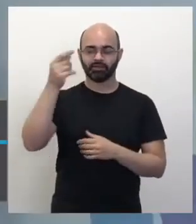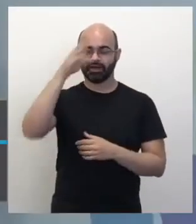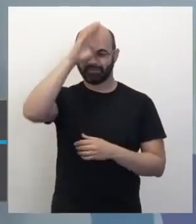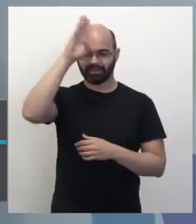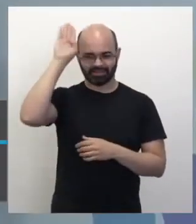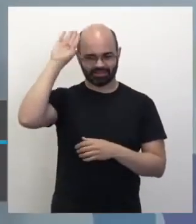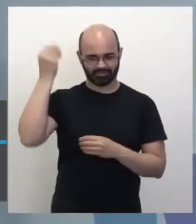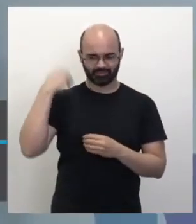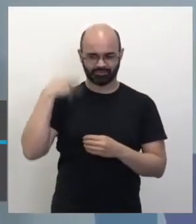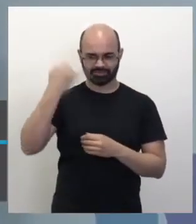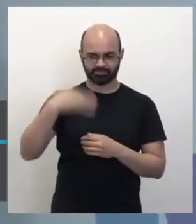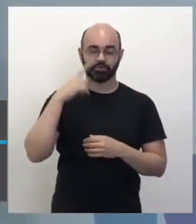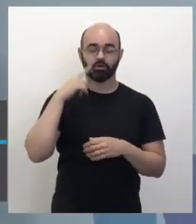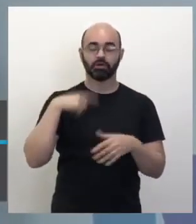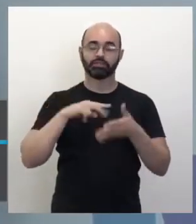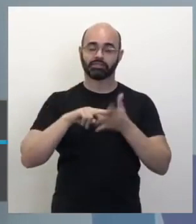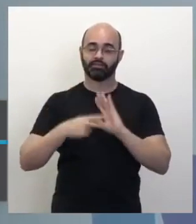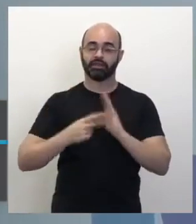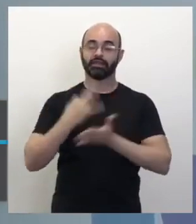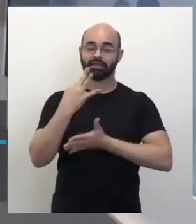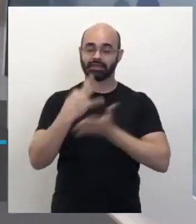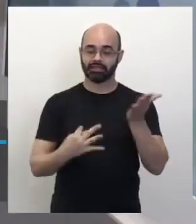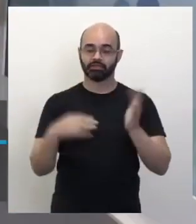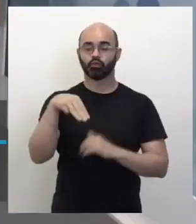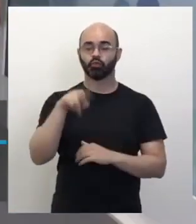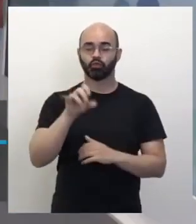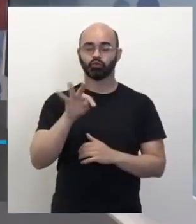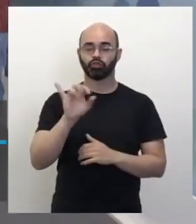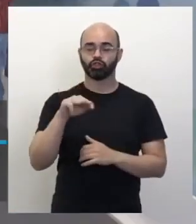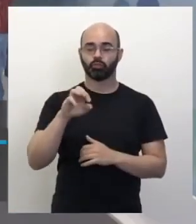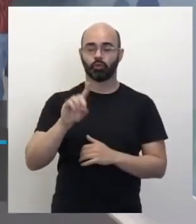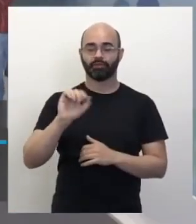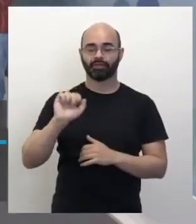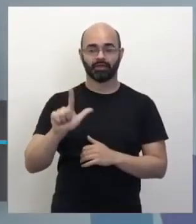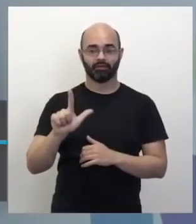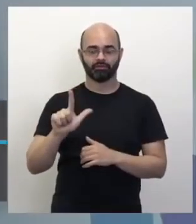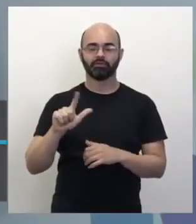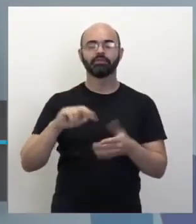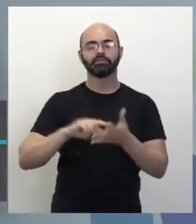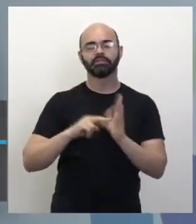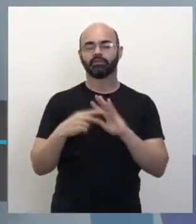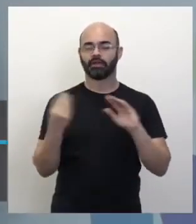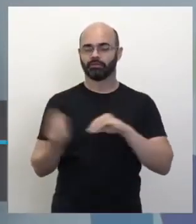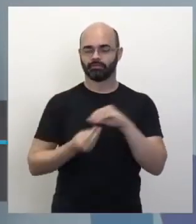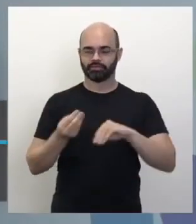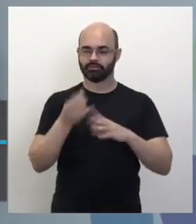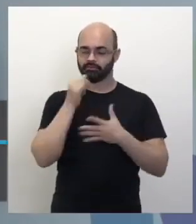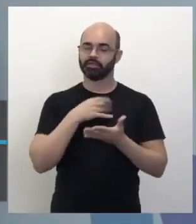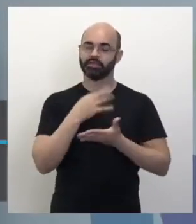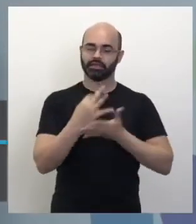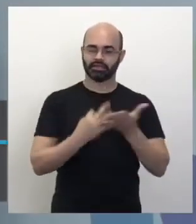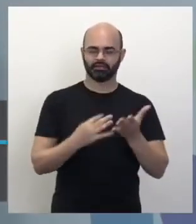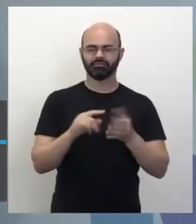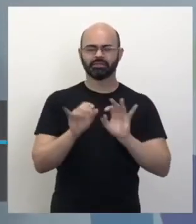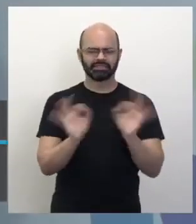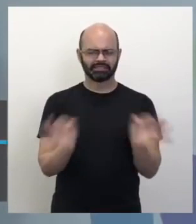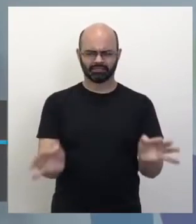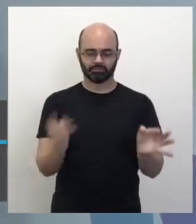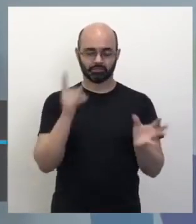um texto multimodal. Olha que bonito. Olha que bonito. Quer dizer nada a dizer. O que é isso? Mistura texto modal, falando bem